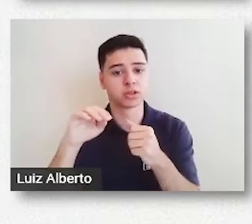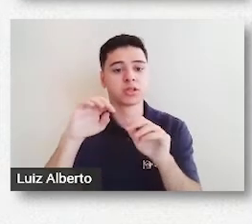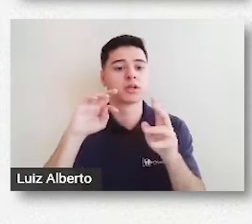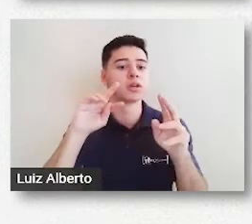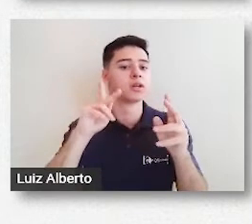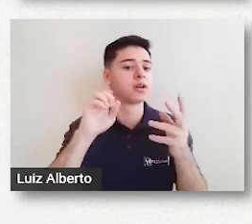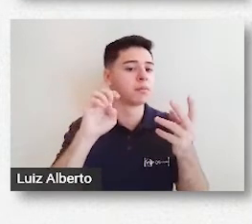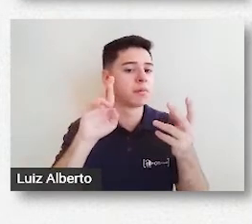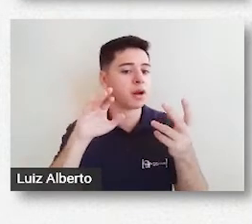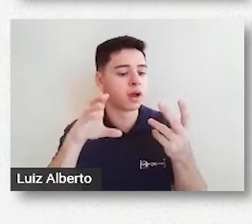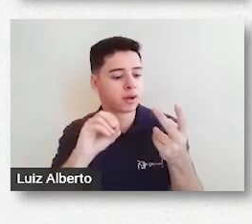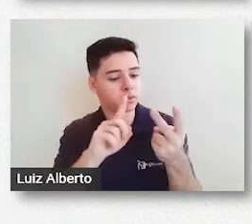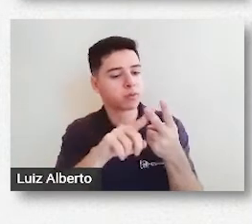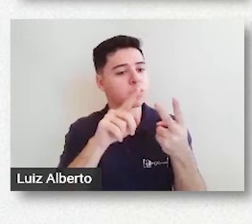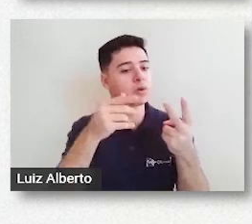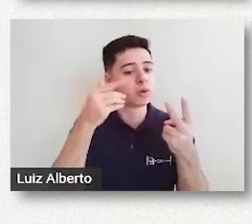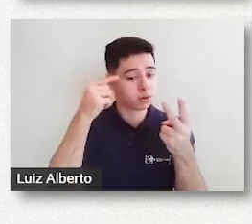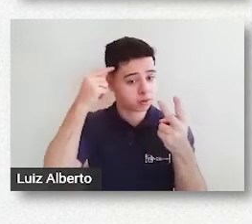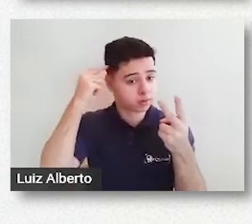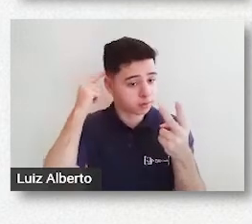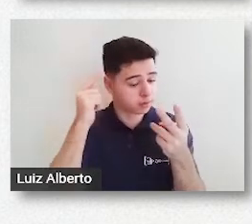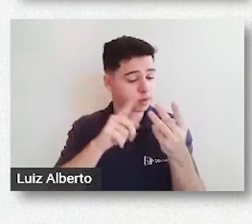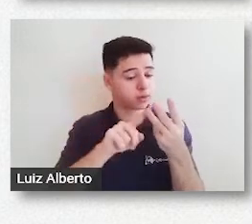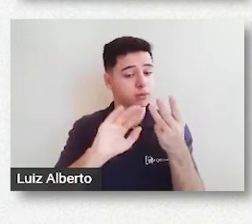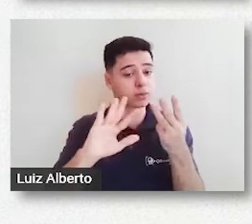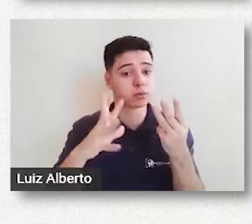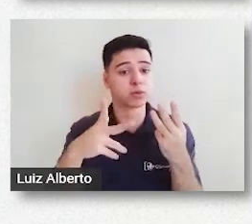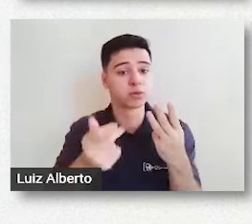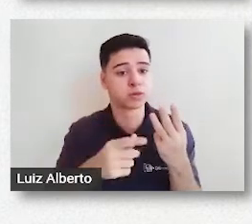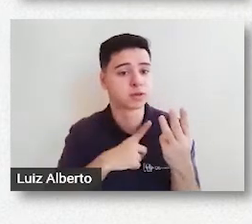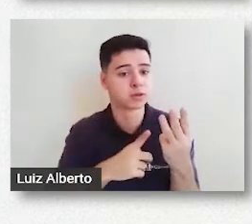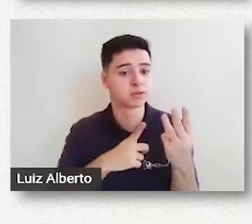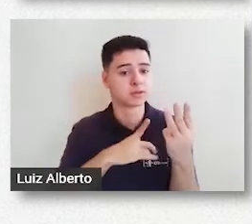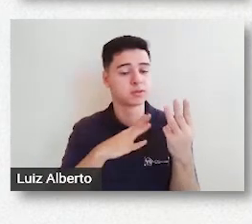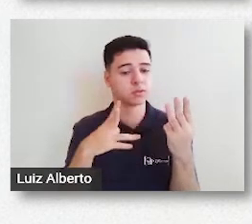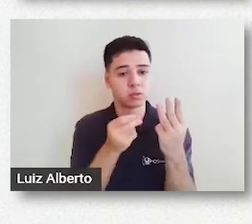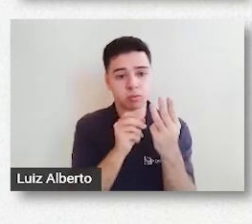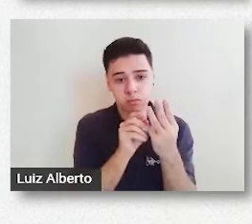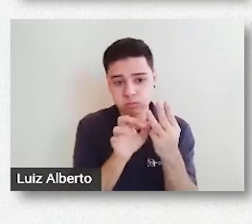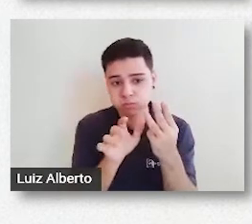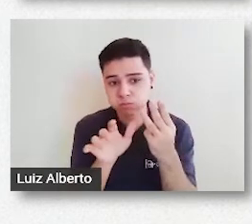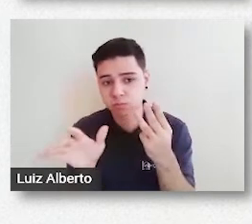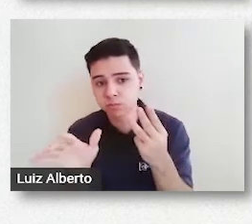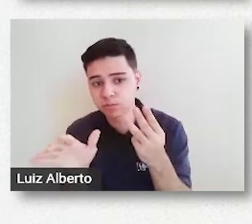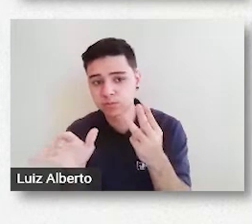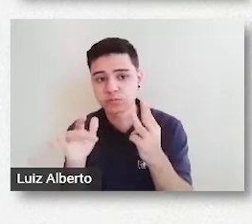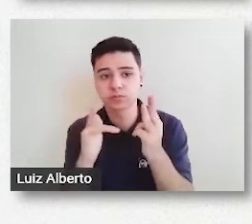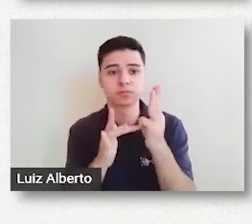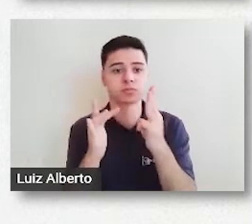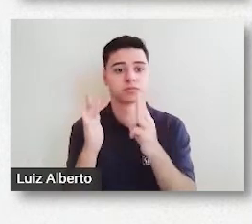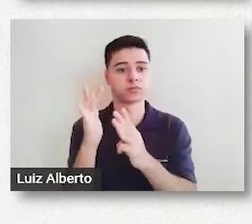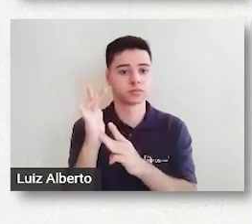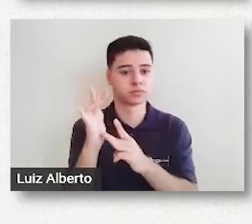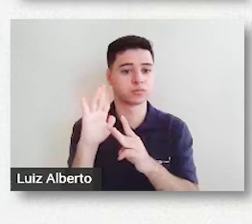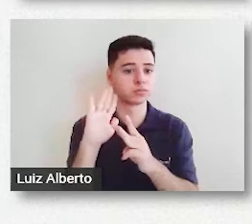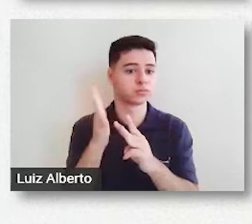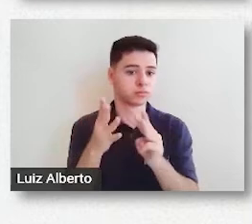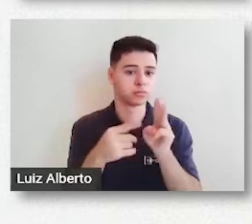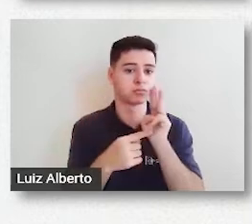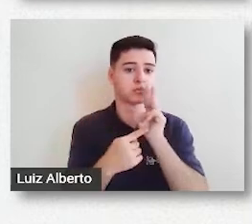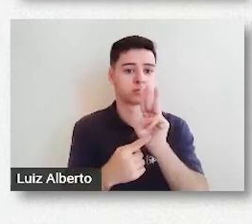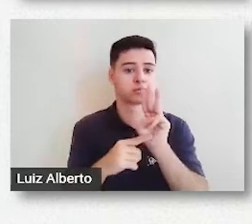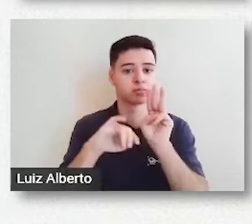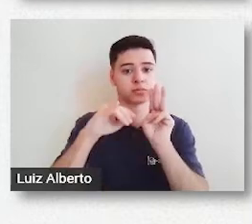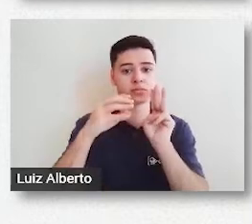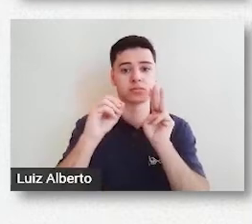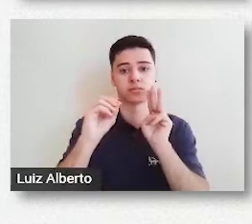latim, grego, existe inclusive uma árvore genealógica de Jesus que apontaria